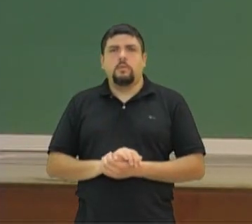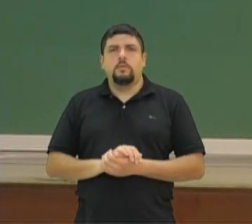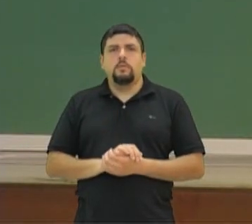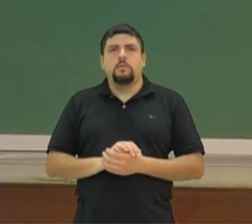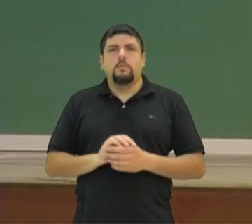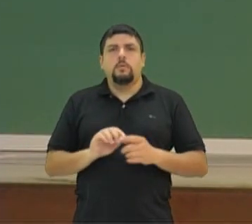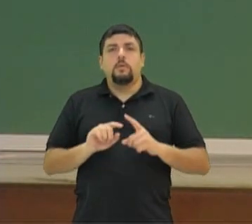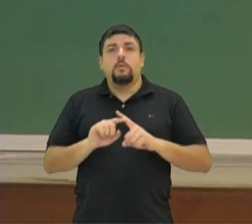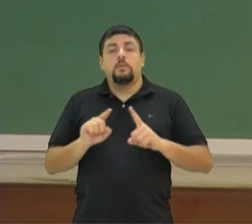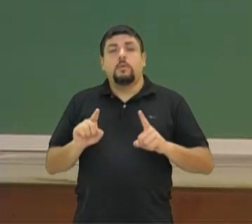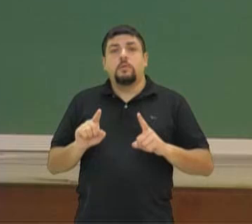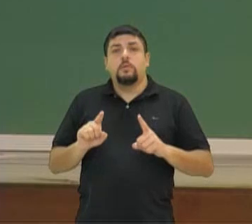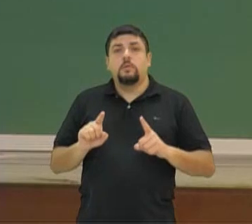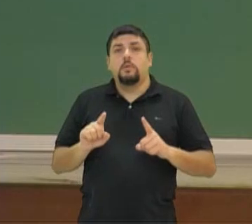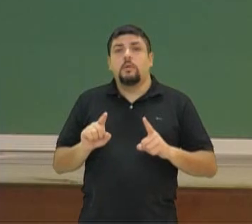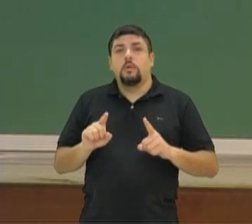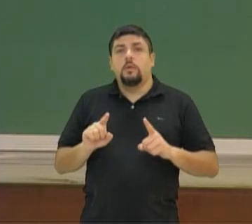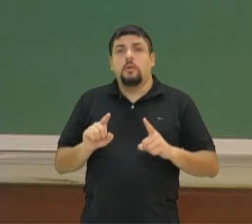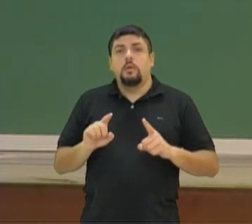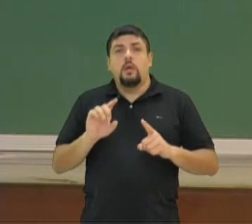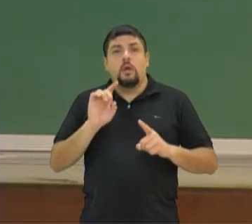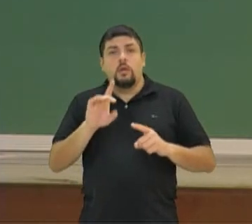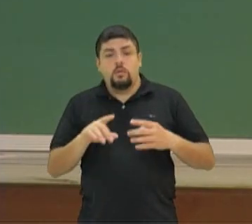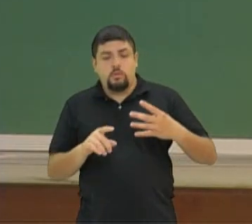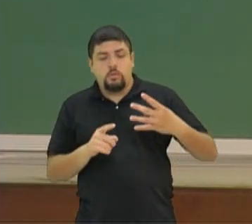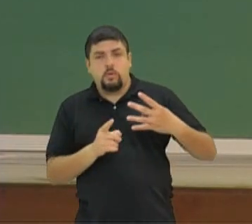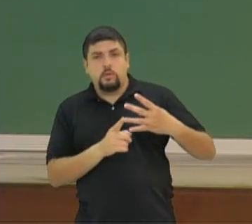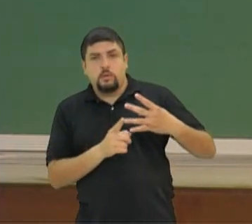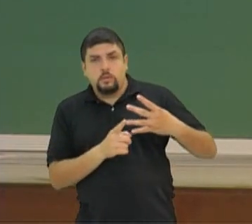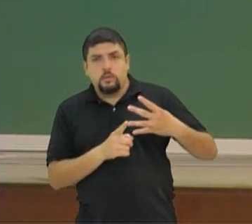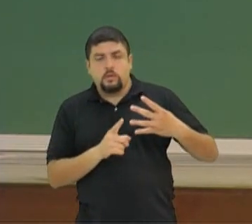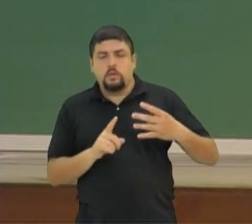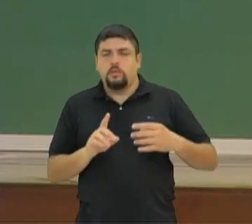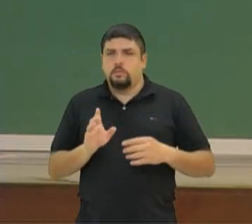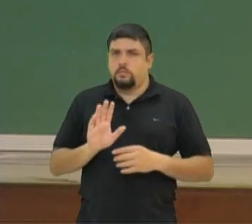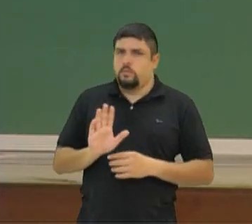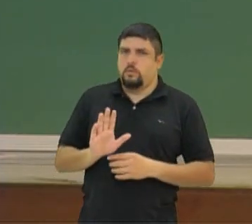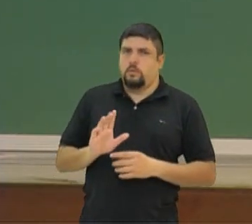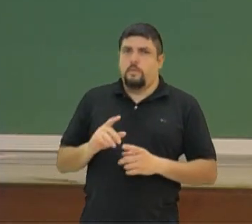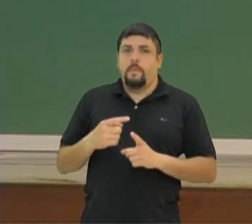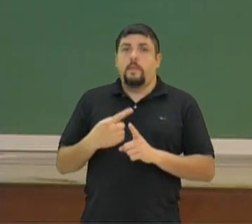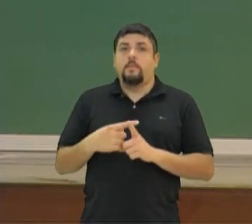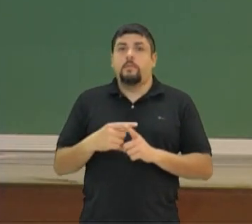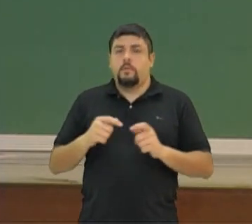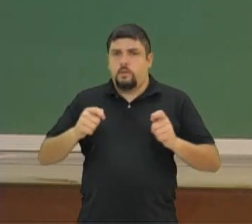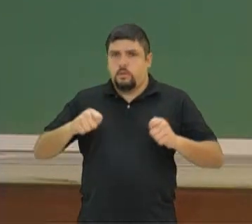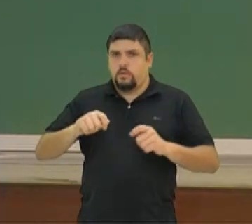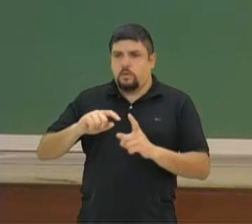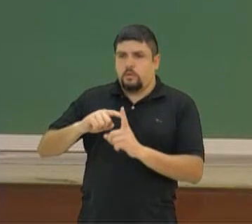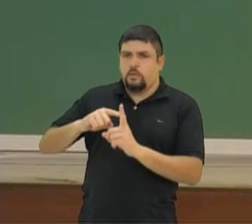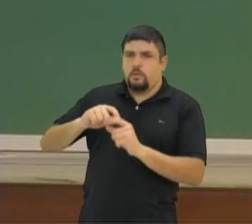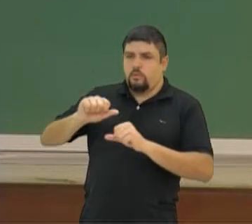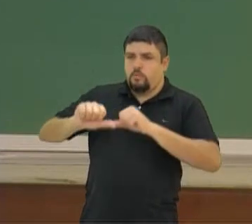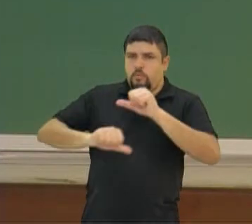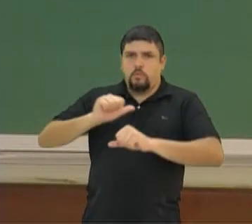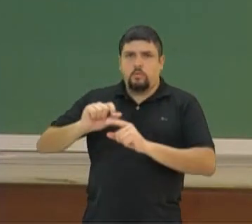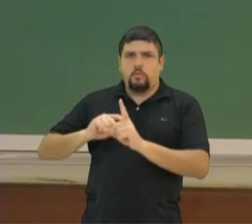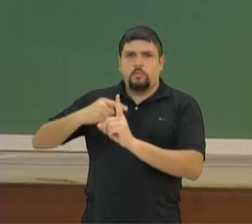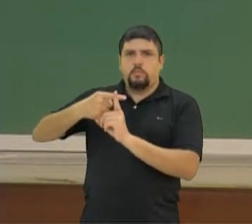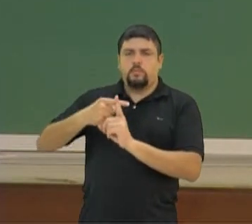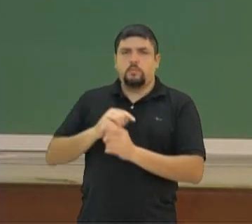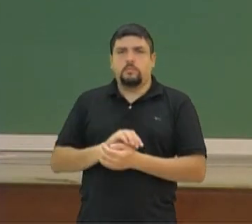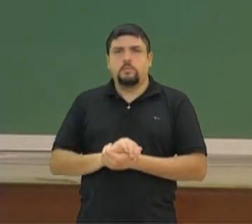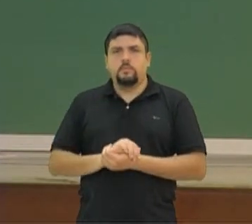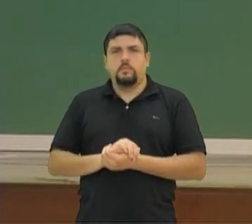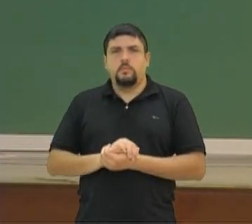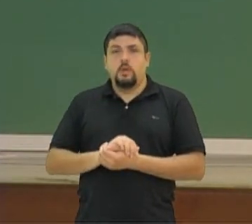Mas, então, professor, seria só essa terceira? Não, porque você pode positivar equações. Então, se você tiver uma situação como